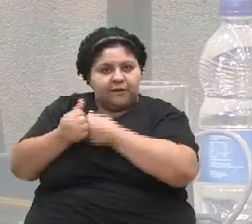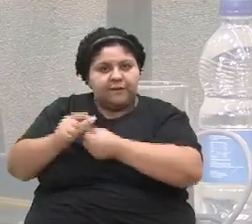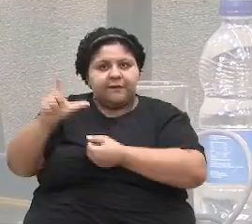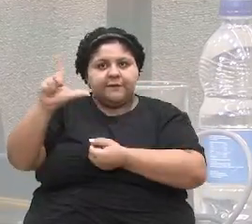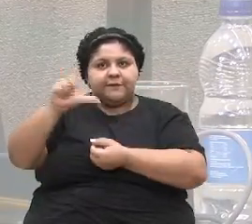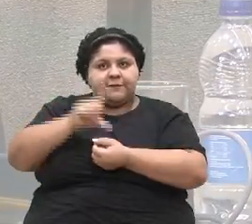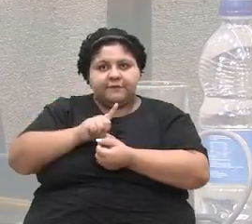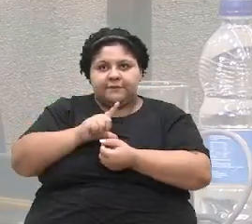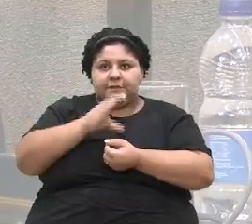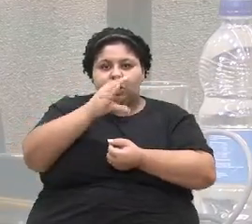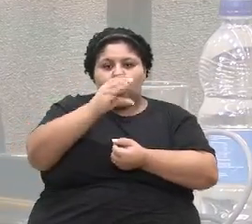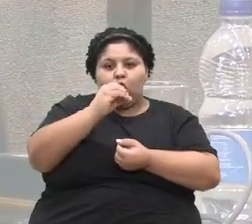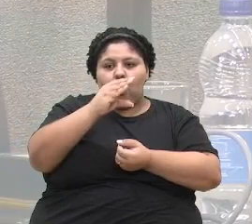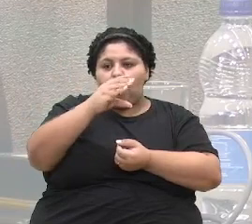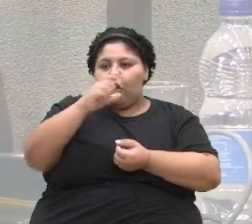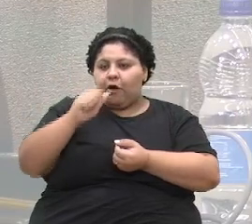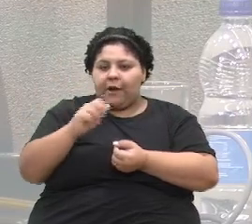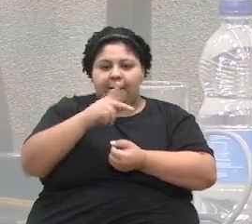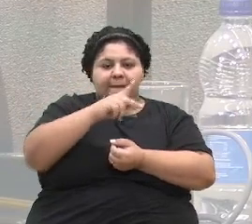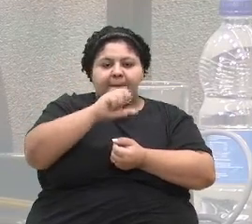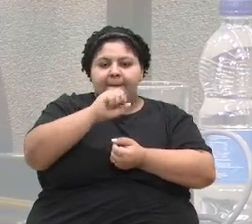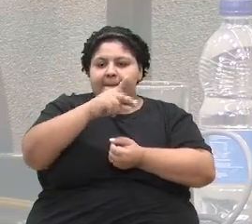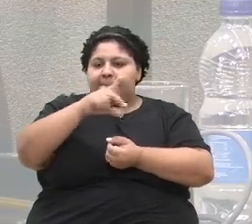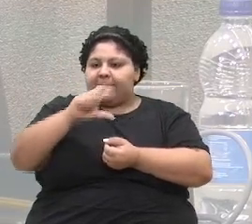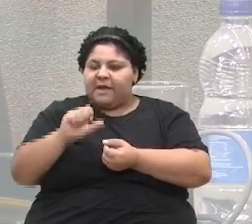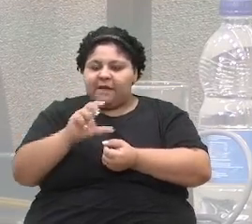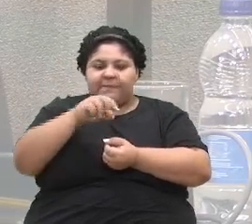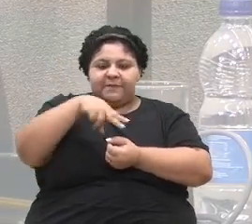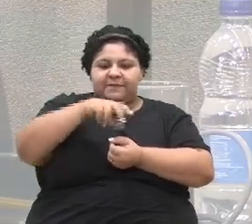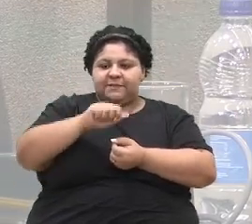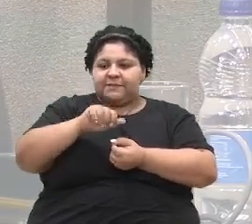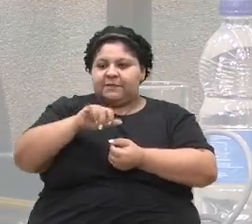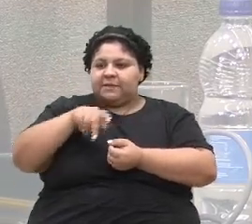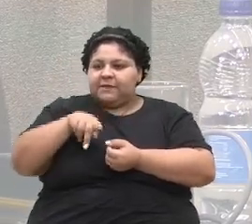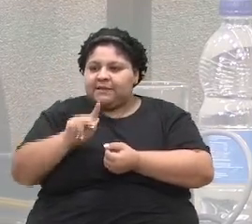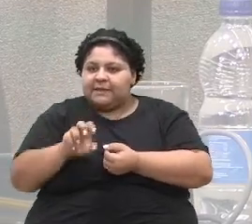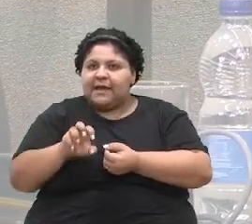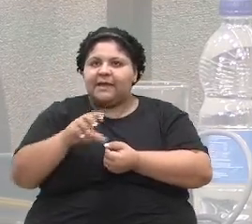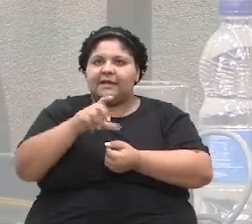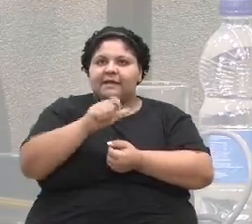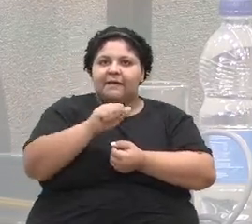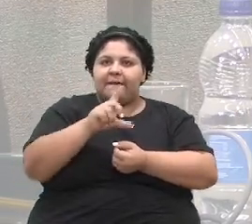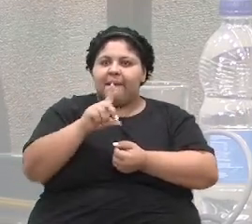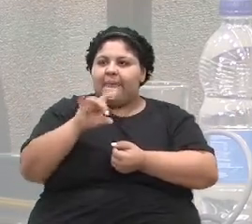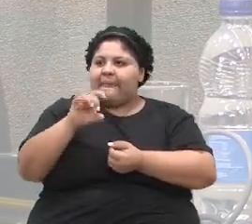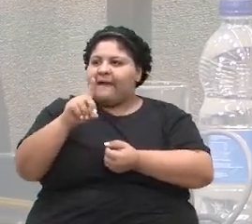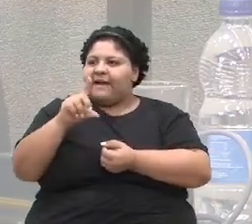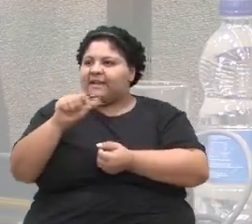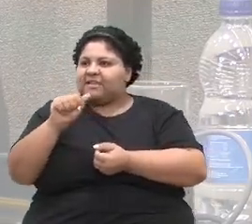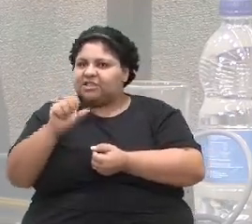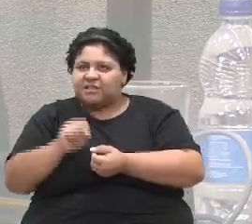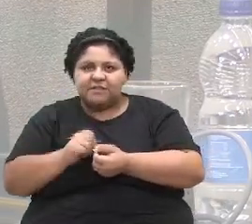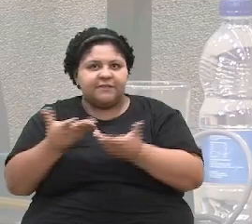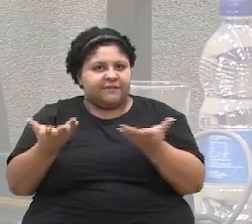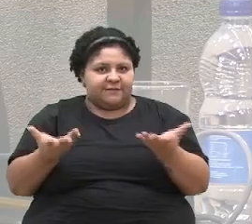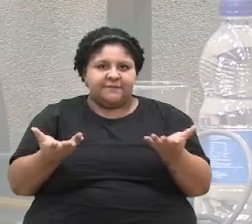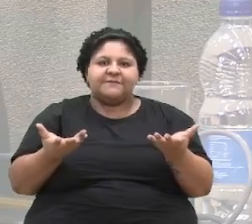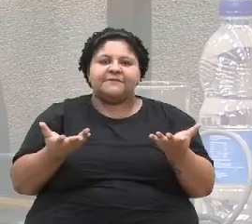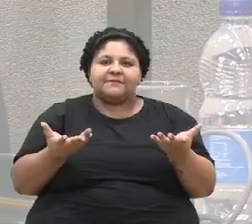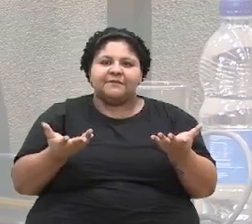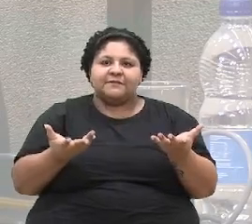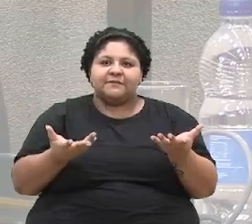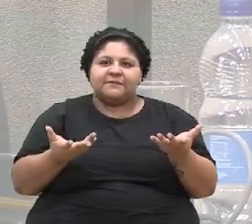tem a Pepsi. Se tem a Nike, tem a Adidas. Se tem a Ford, tem a GM. Ou seja, até isso é